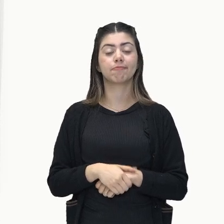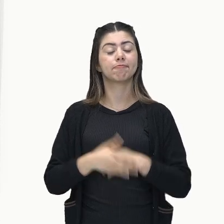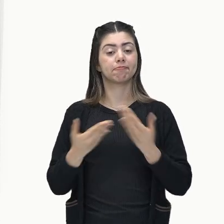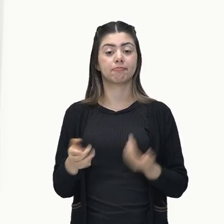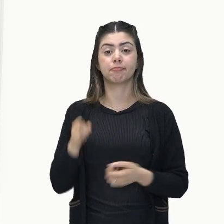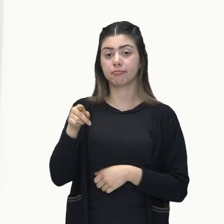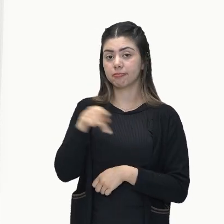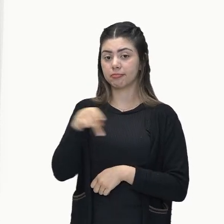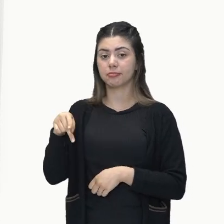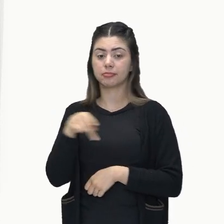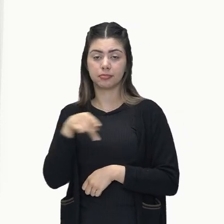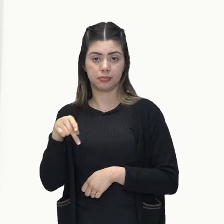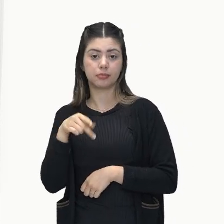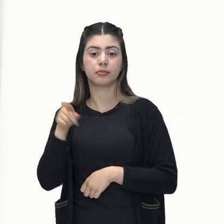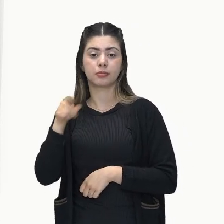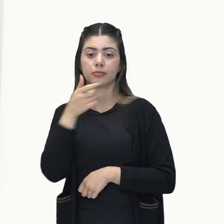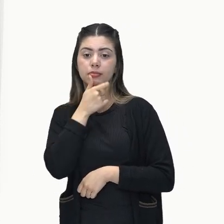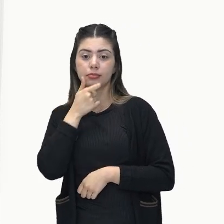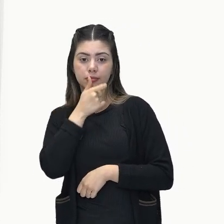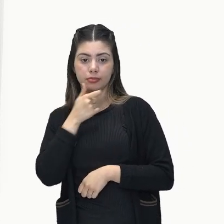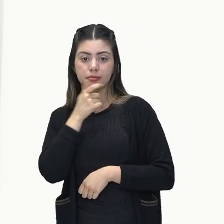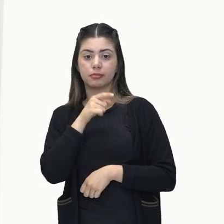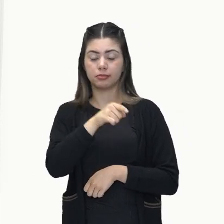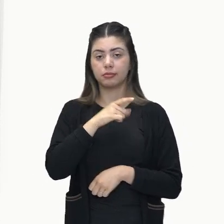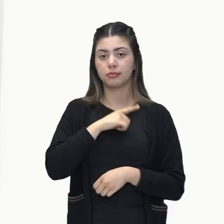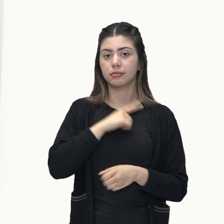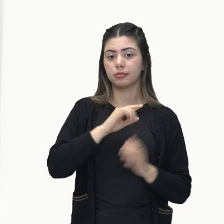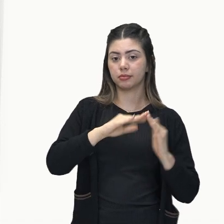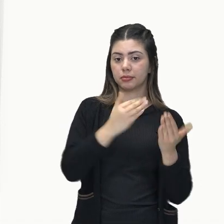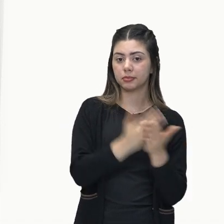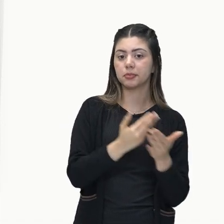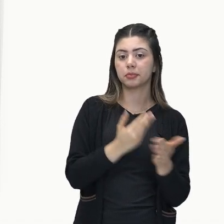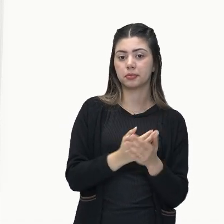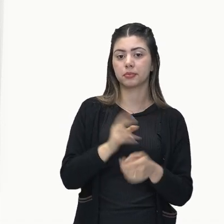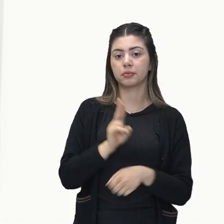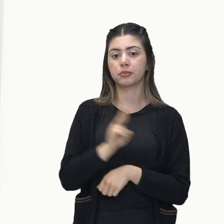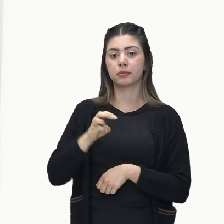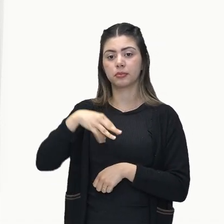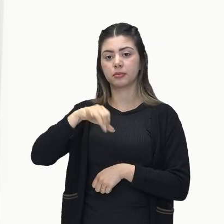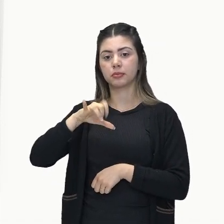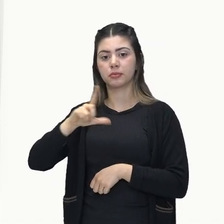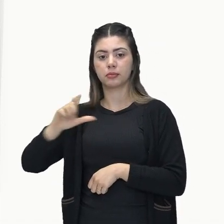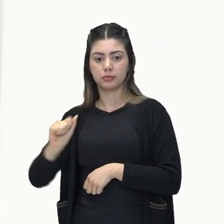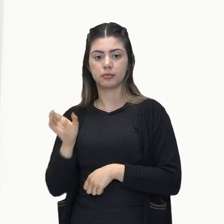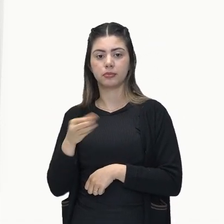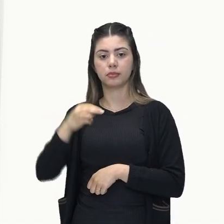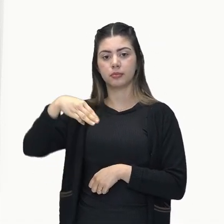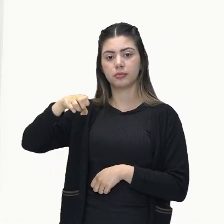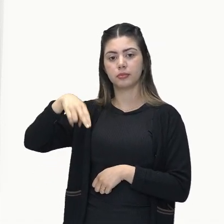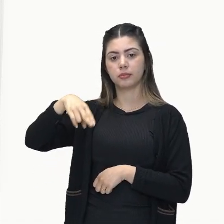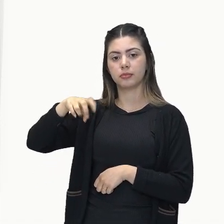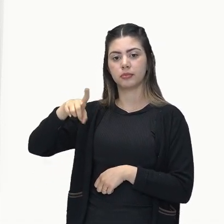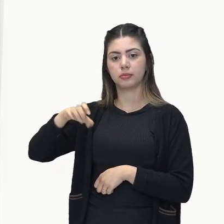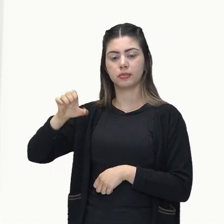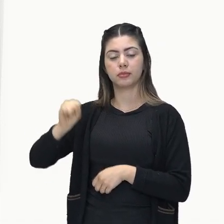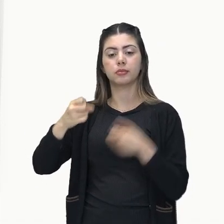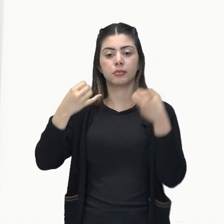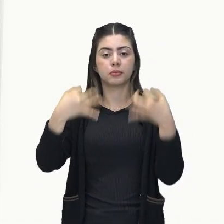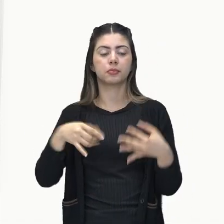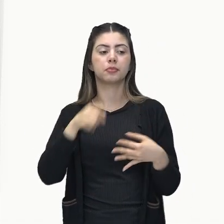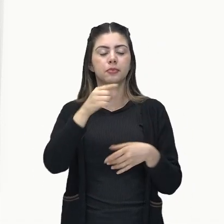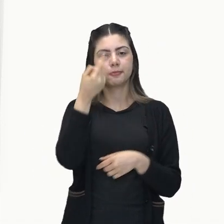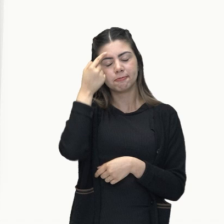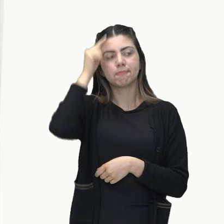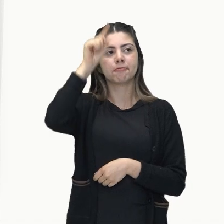Professora de língua inglesa na instituição e orientadora da atividade, a docente Mila Menezes, contou que a ideia do trabalho surgiu a partir